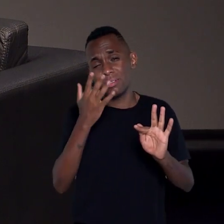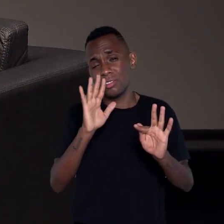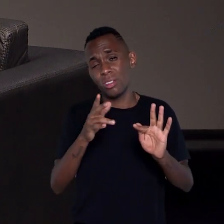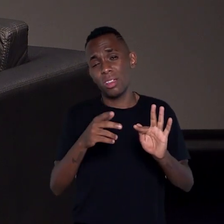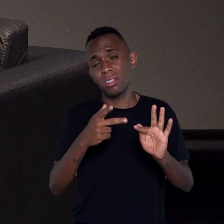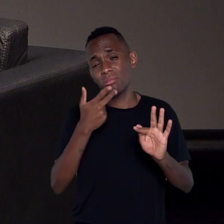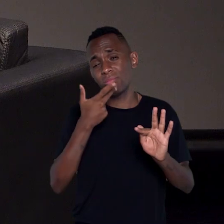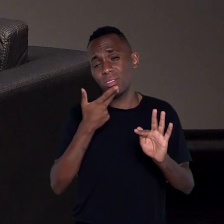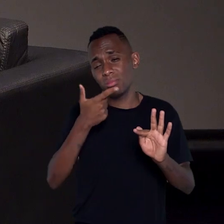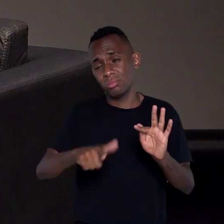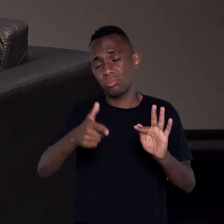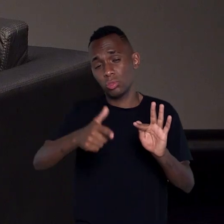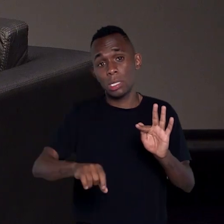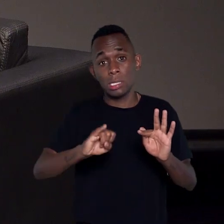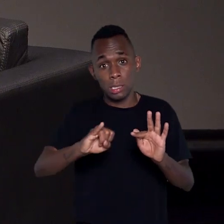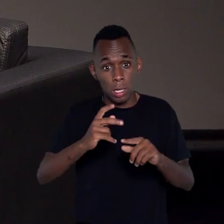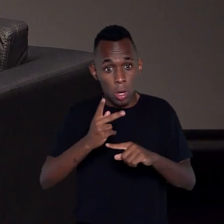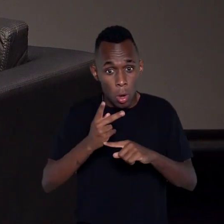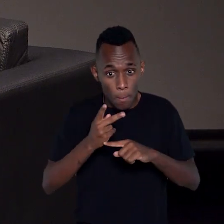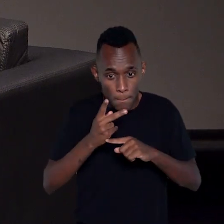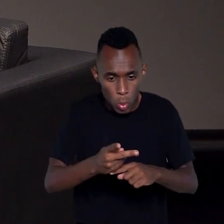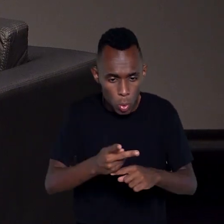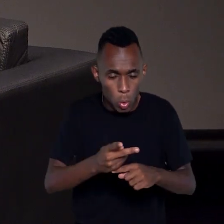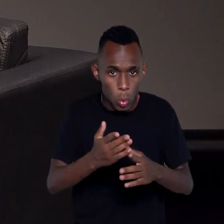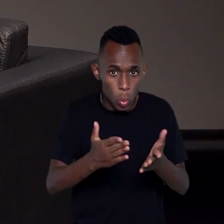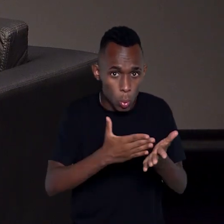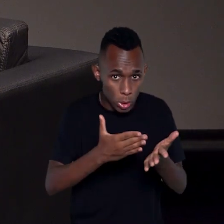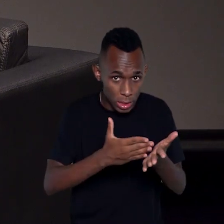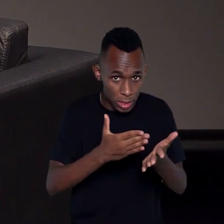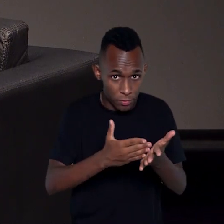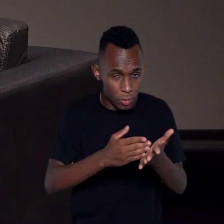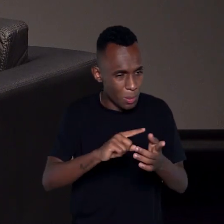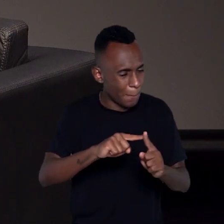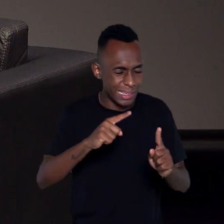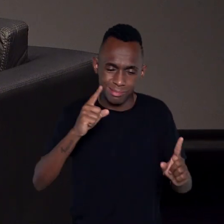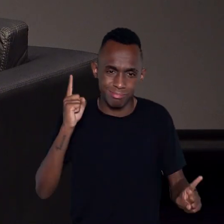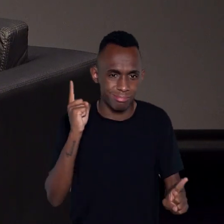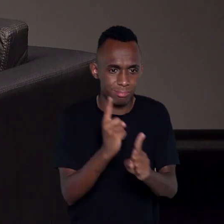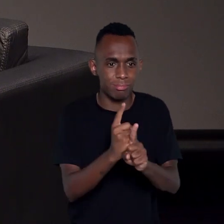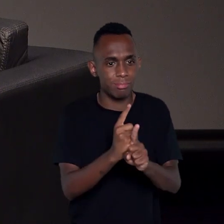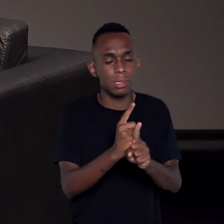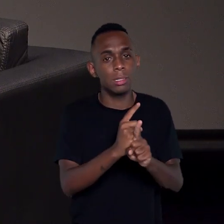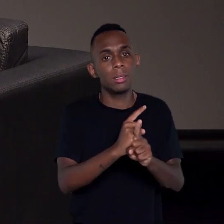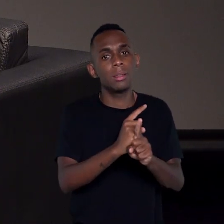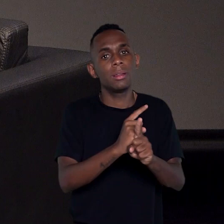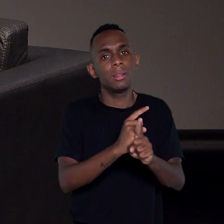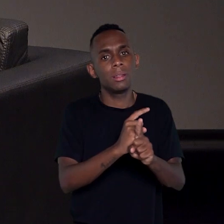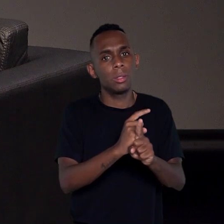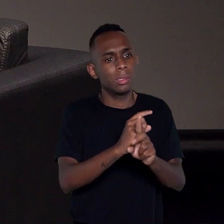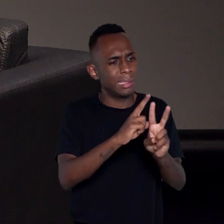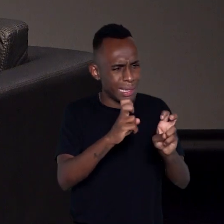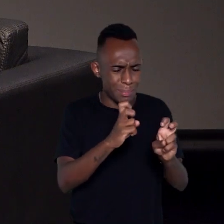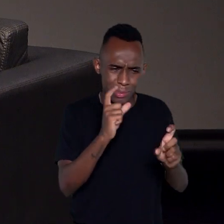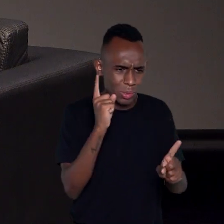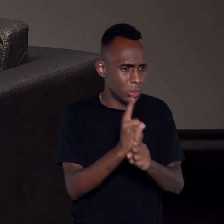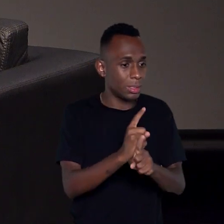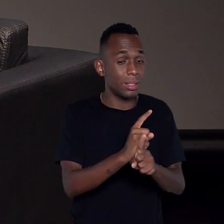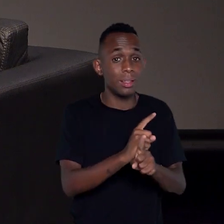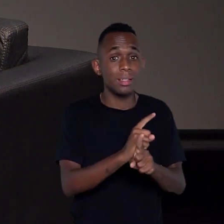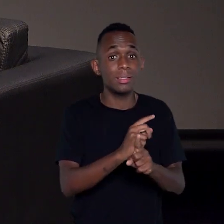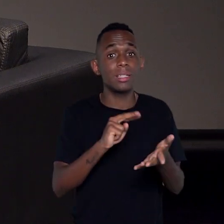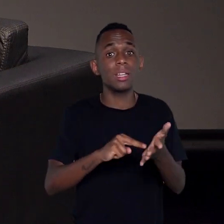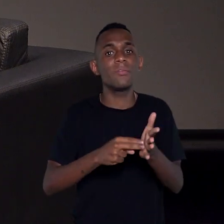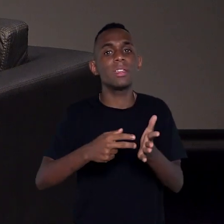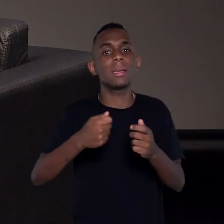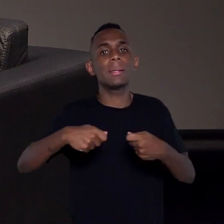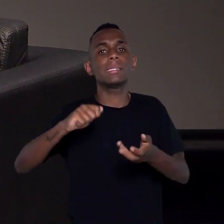tornou célebre assim. Se você procurou por um livro e não encontrou, então escreva esse livro. É mais ou